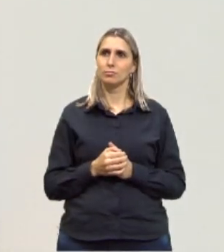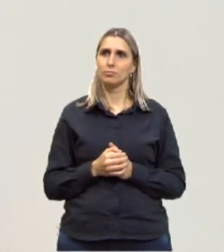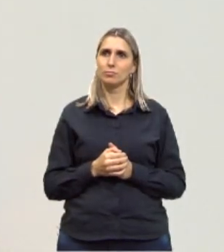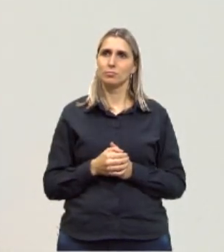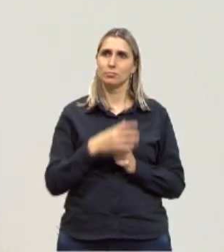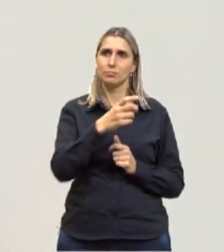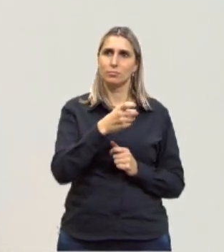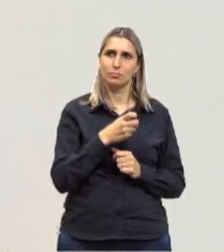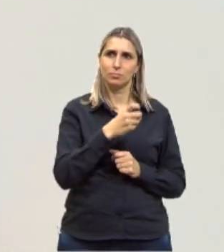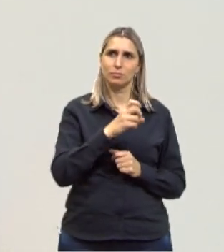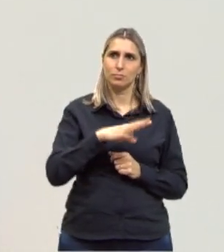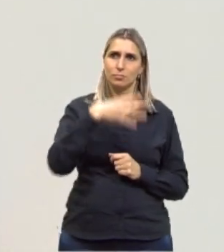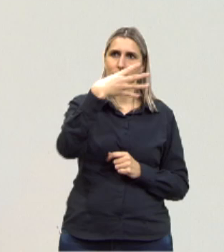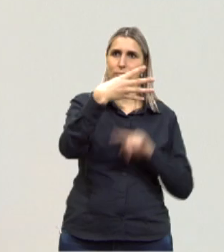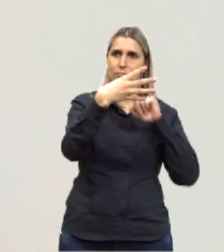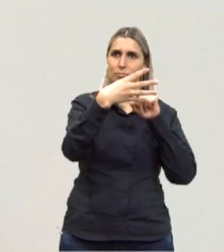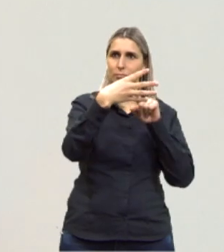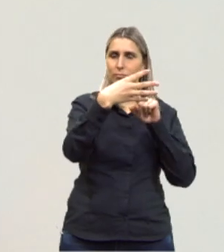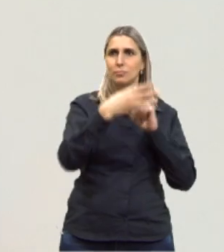x na quarta.